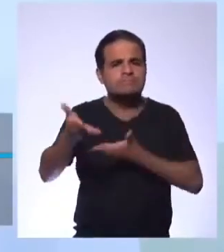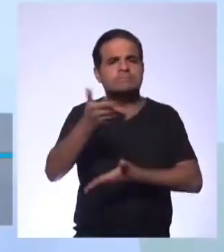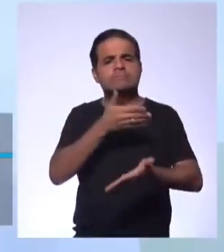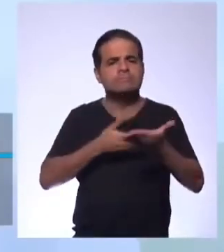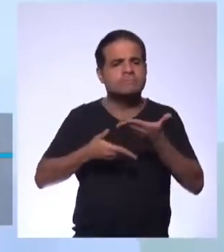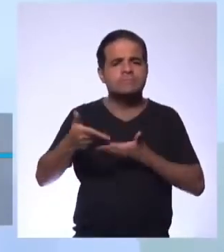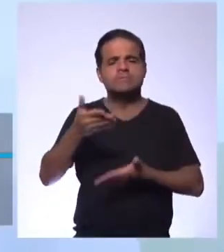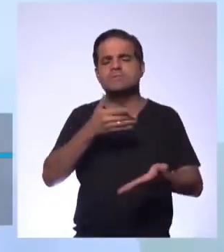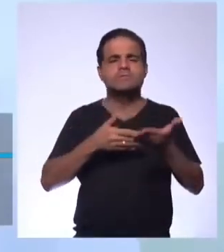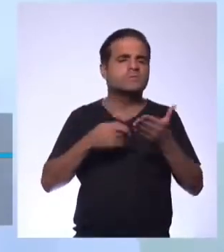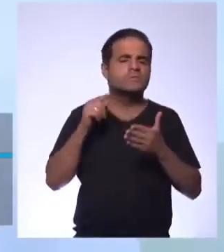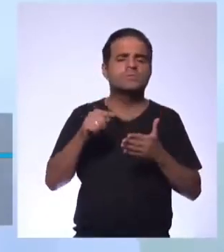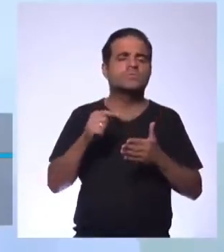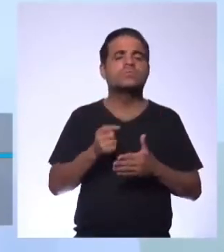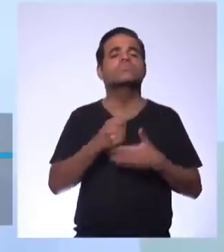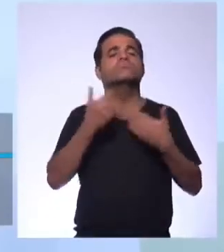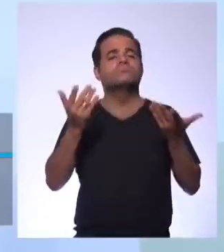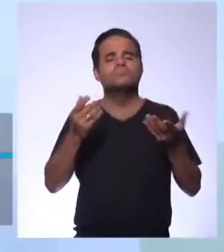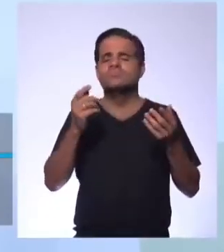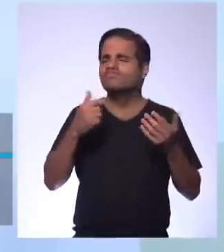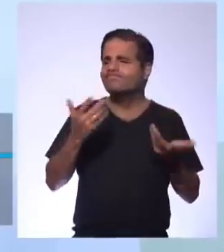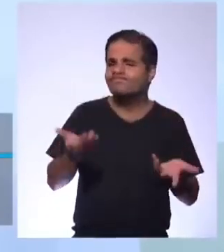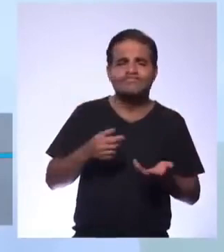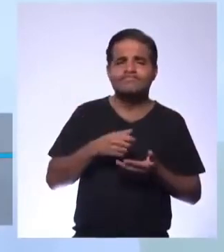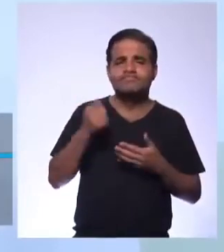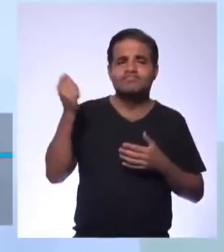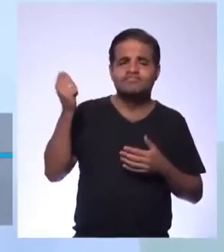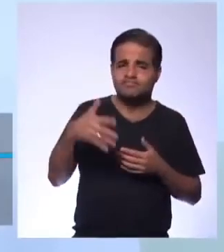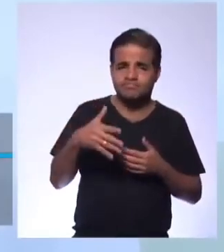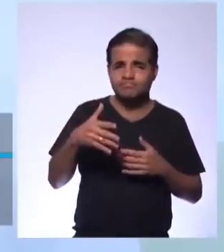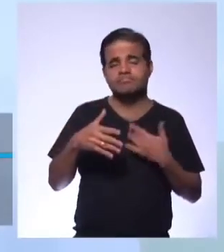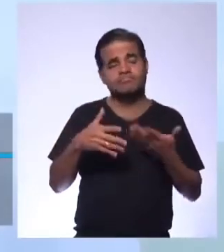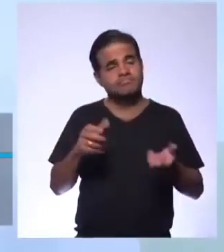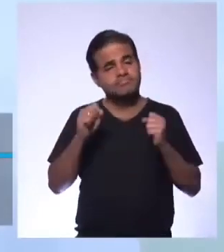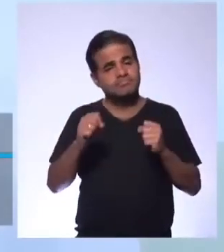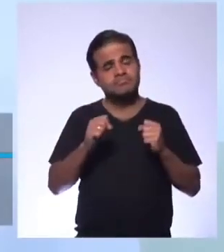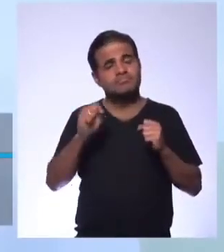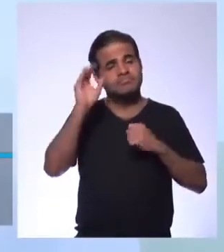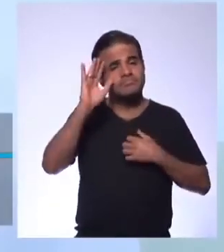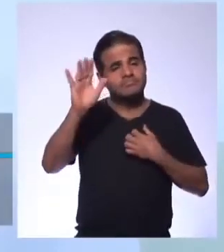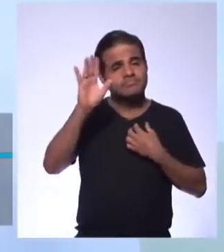ela, o quanto é banalizado, também poderia ser algo a se